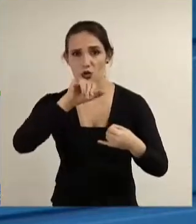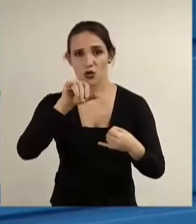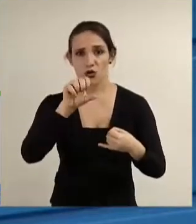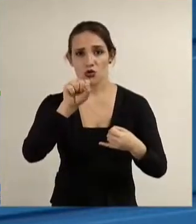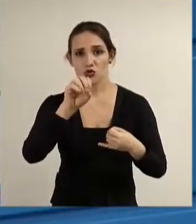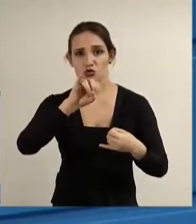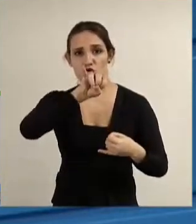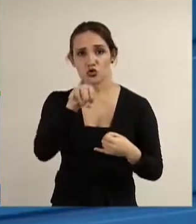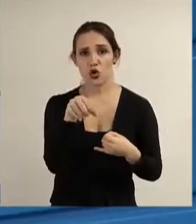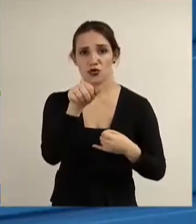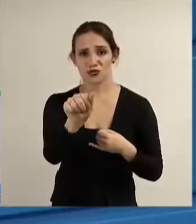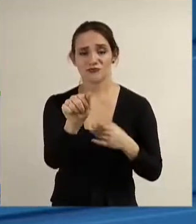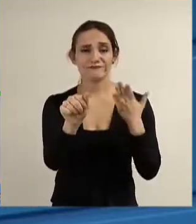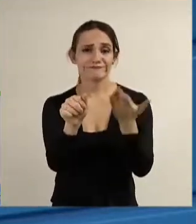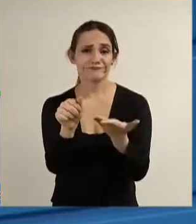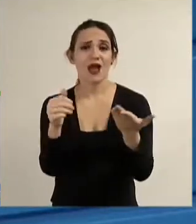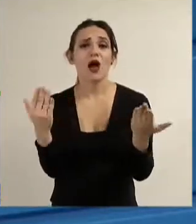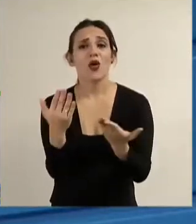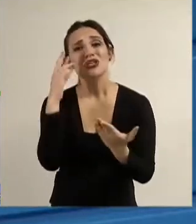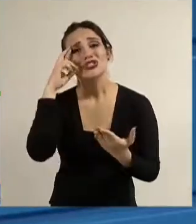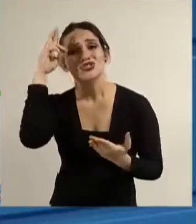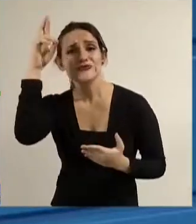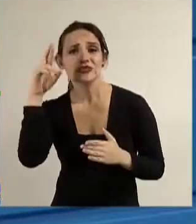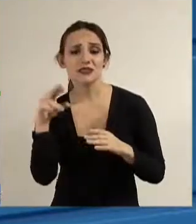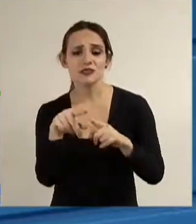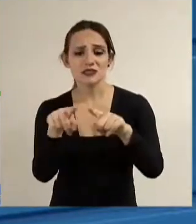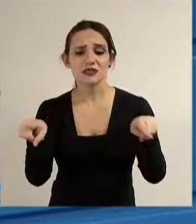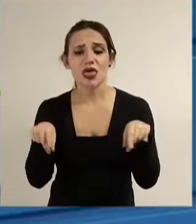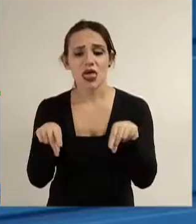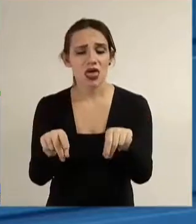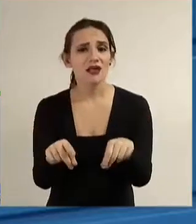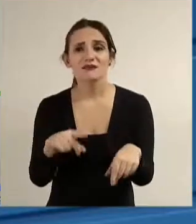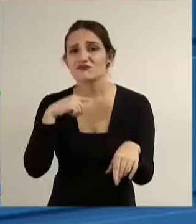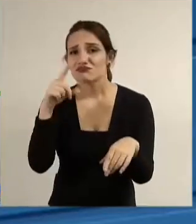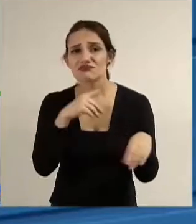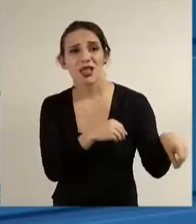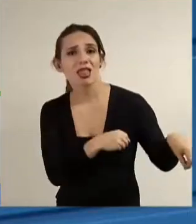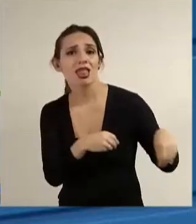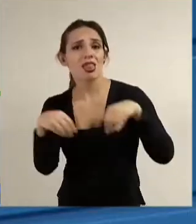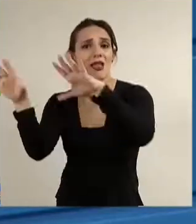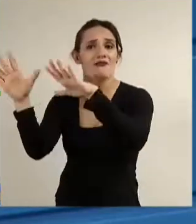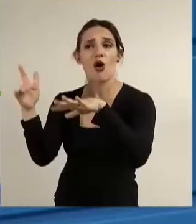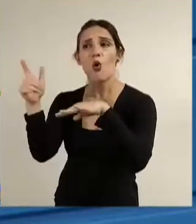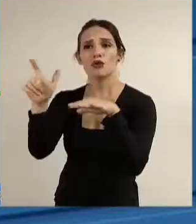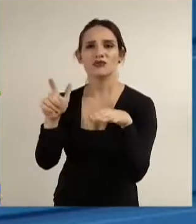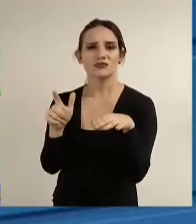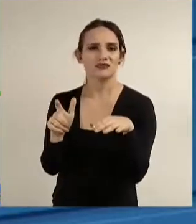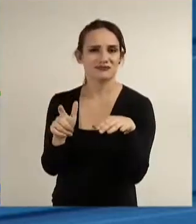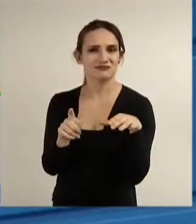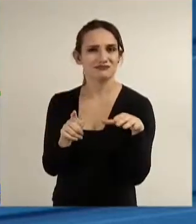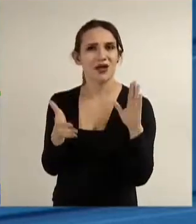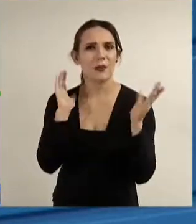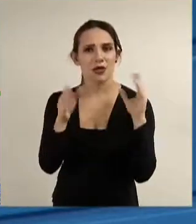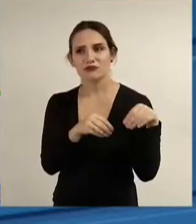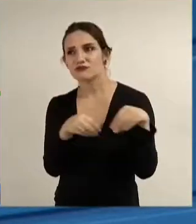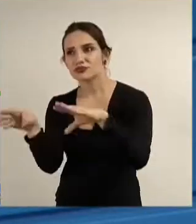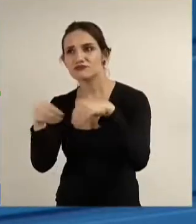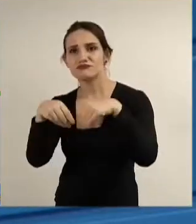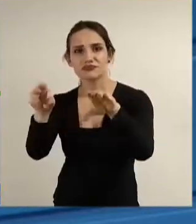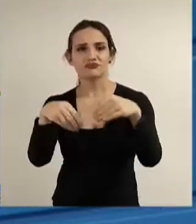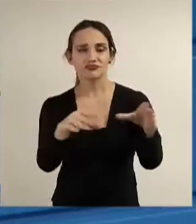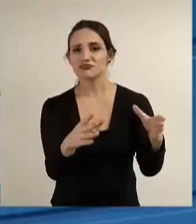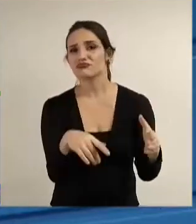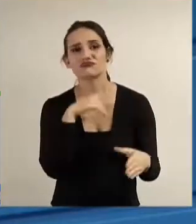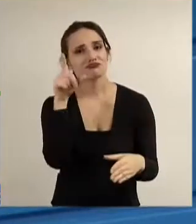muito difícil dos produtores conseguir tirar a sua produção nesse momento.